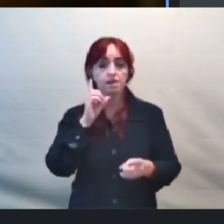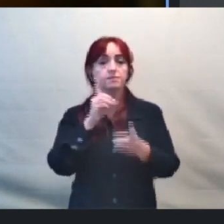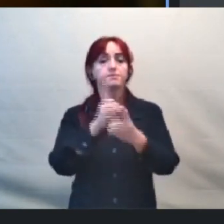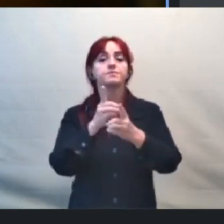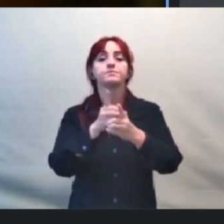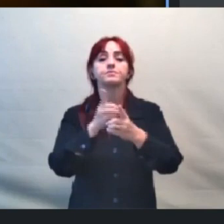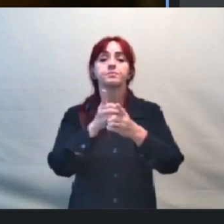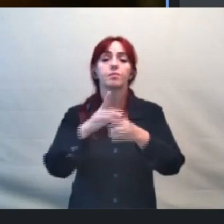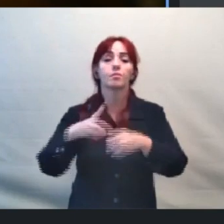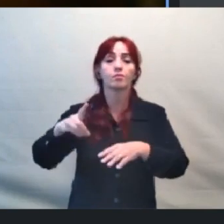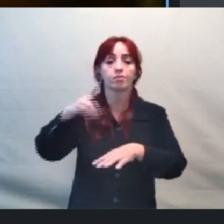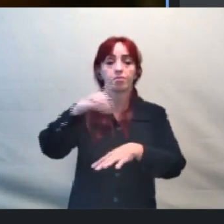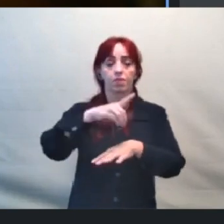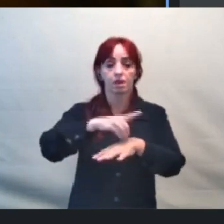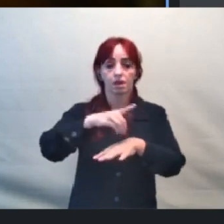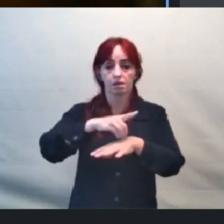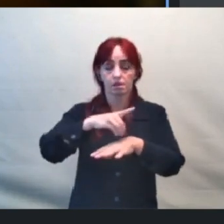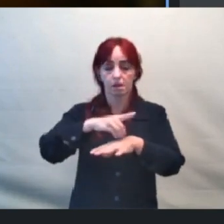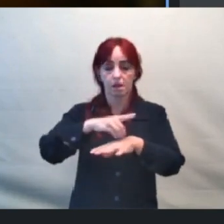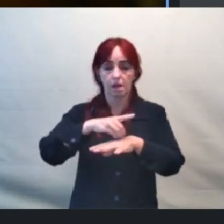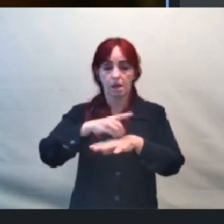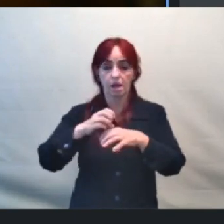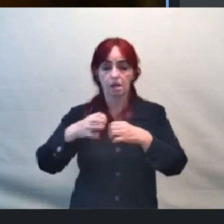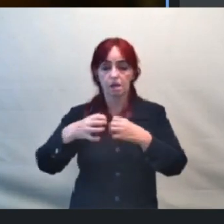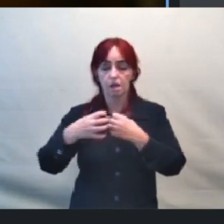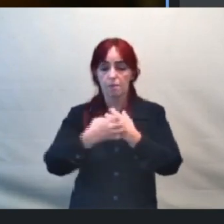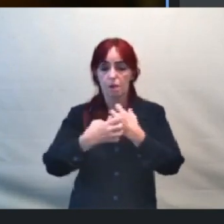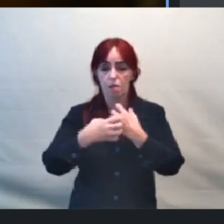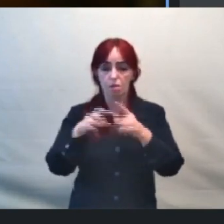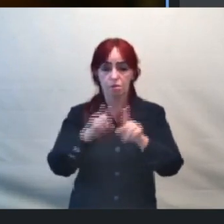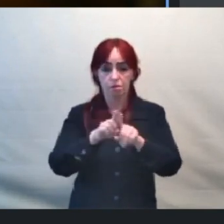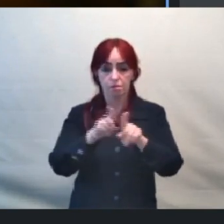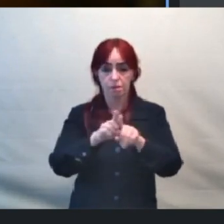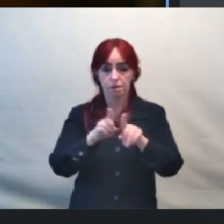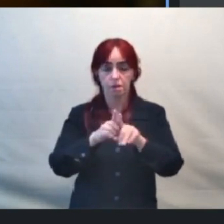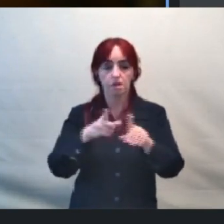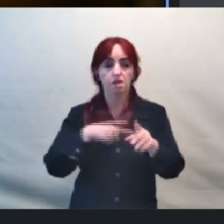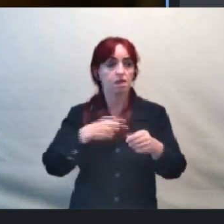né, das arboviroses. Além disso, foram abertas